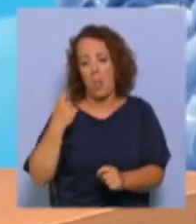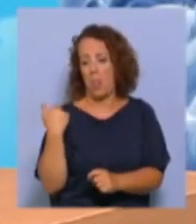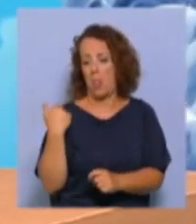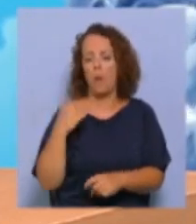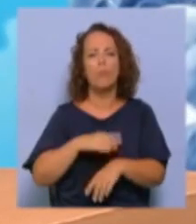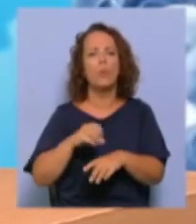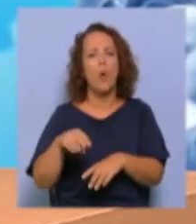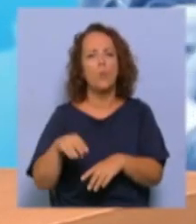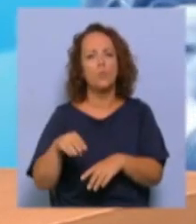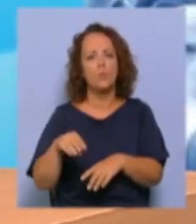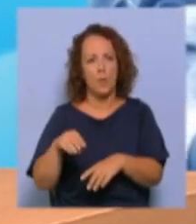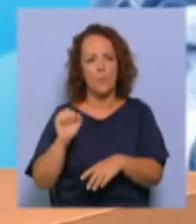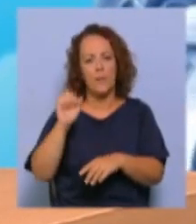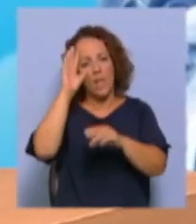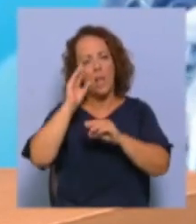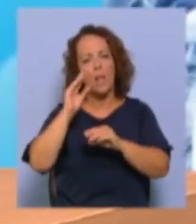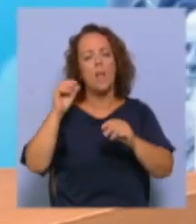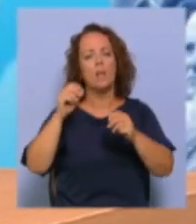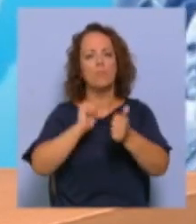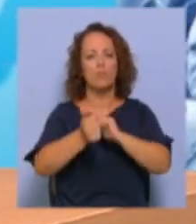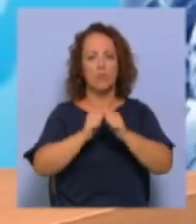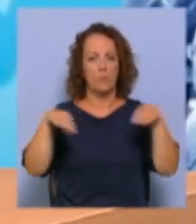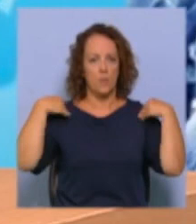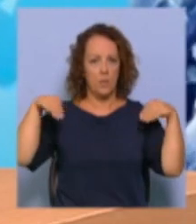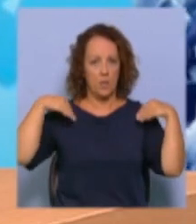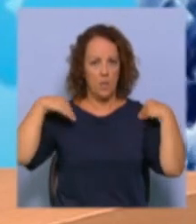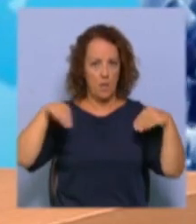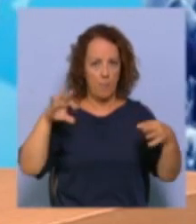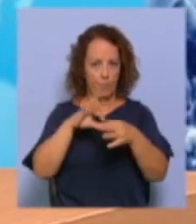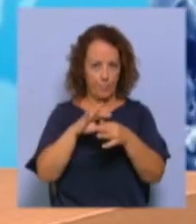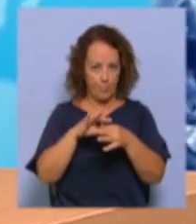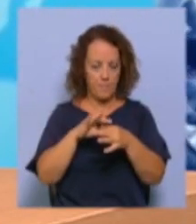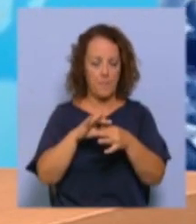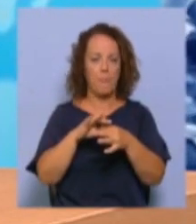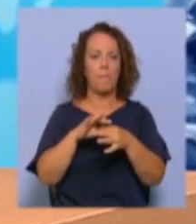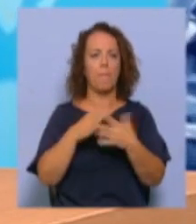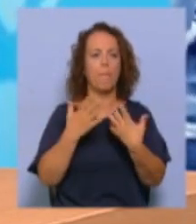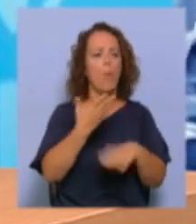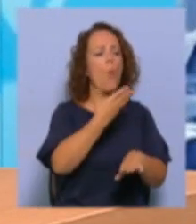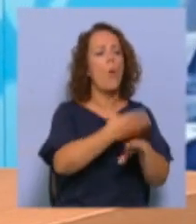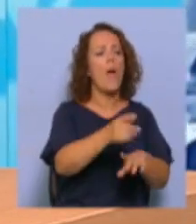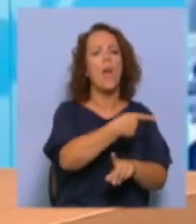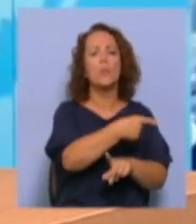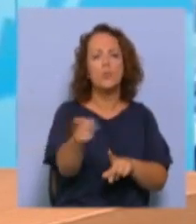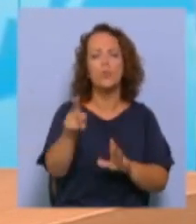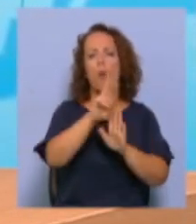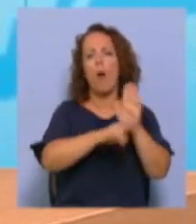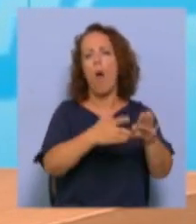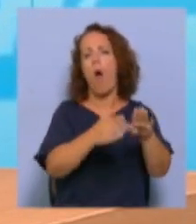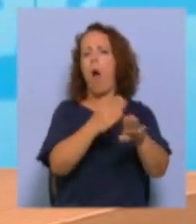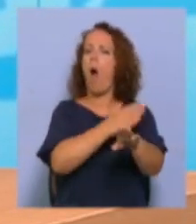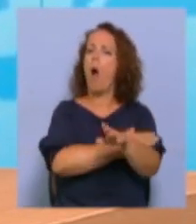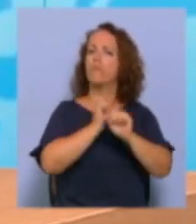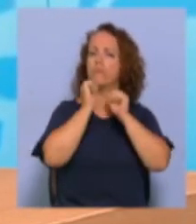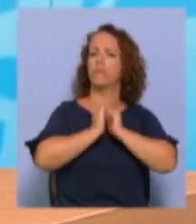parte da educação física, das atividades referentes à educação física. As outras já as tínhamos na nossa posse e, portanto,